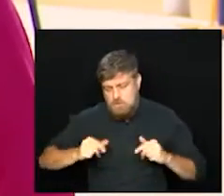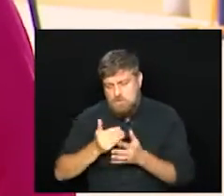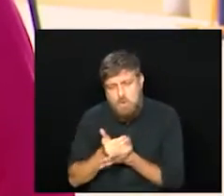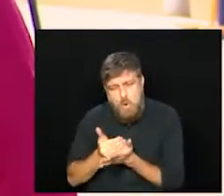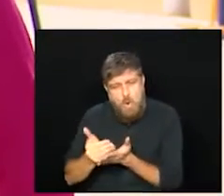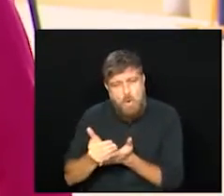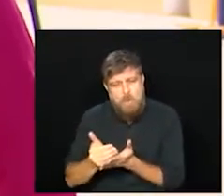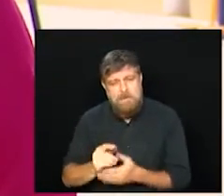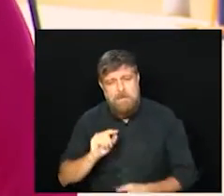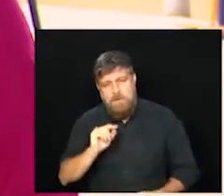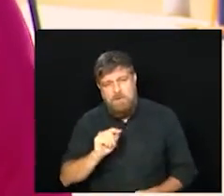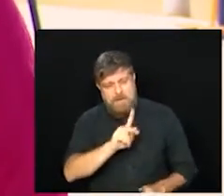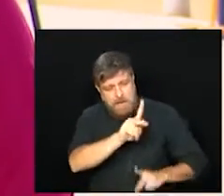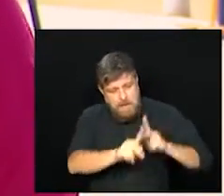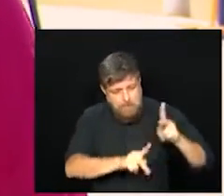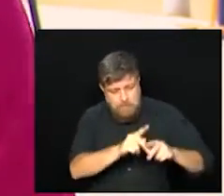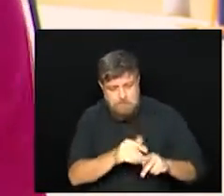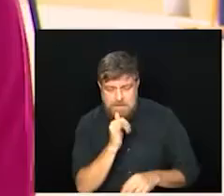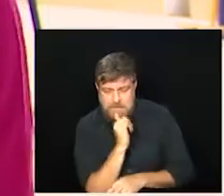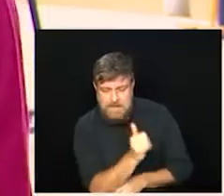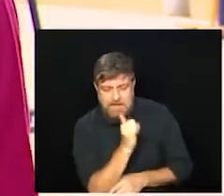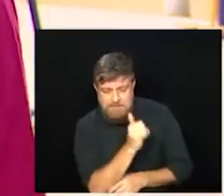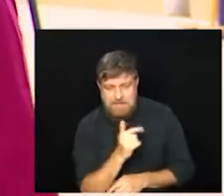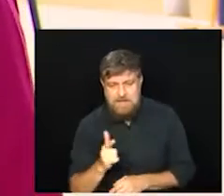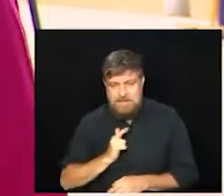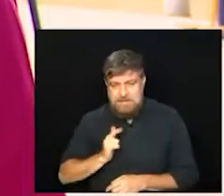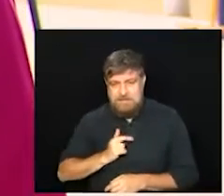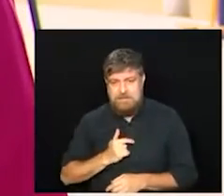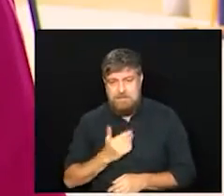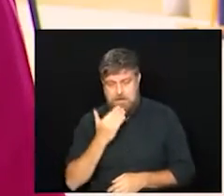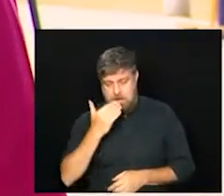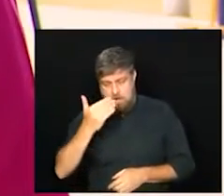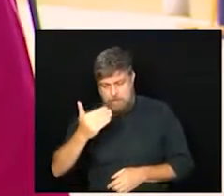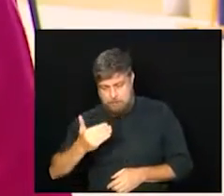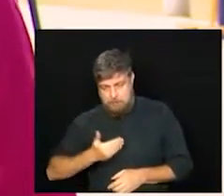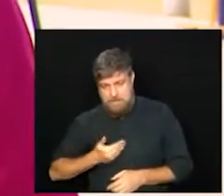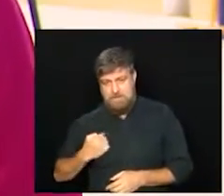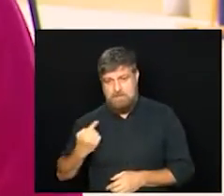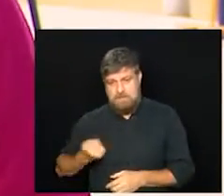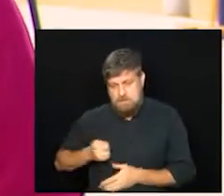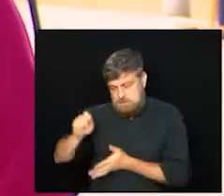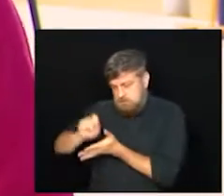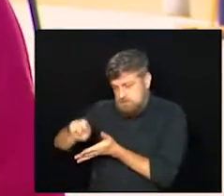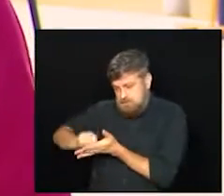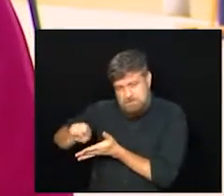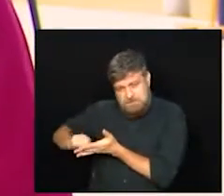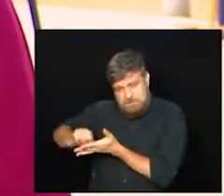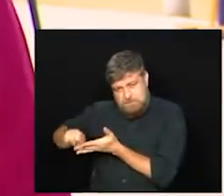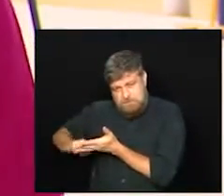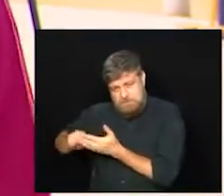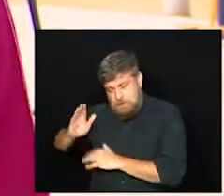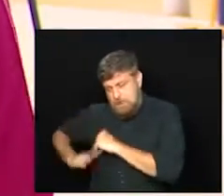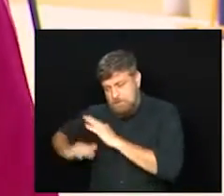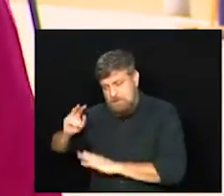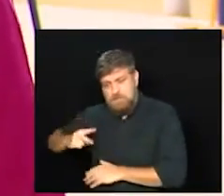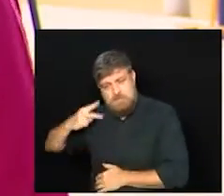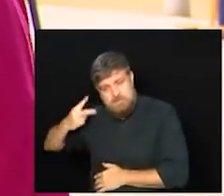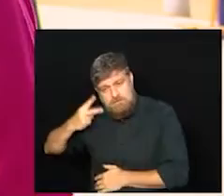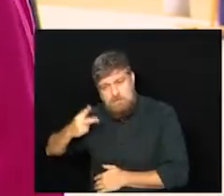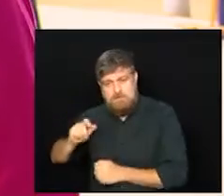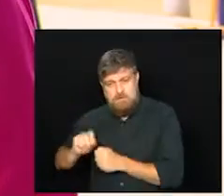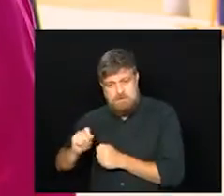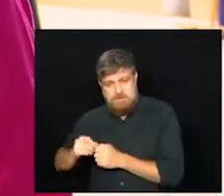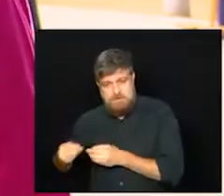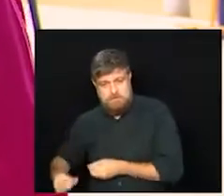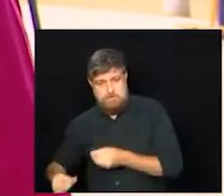eu queria dizer para os moradores que tudo começa através de uma demanda. Toda demanda ela se transforma numa atividade legislativa, às vezes uma indicação,